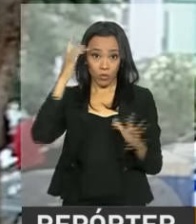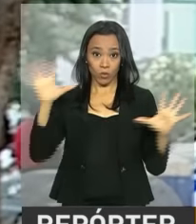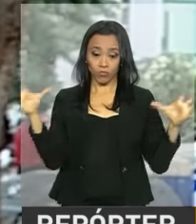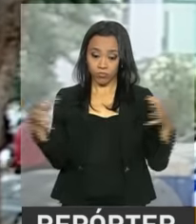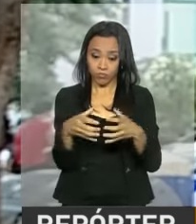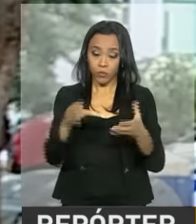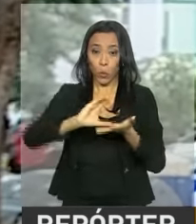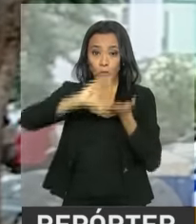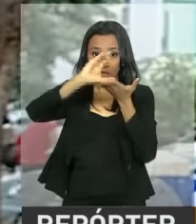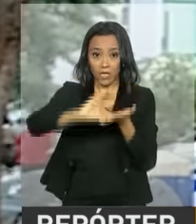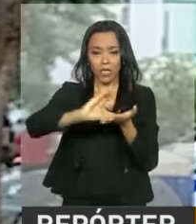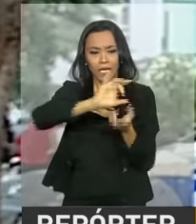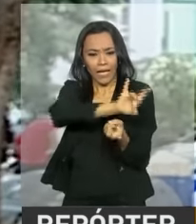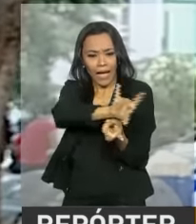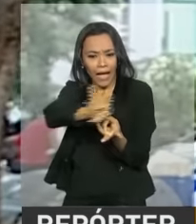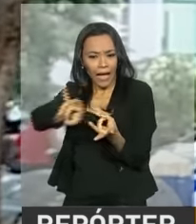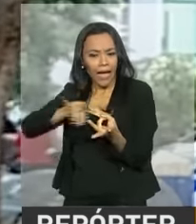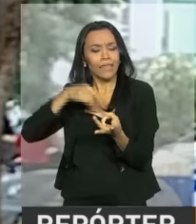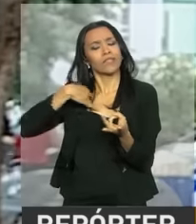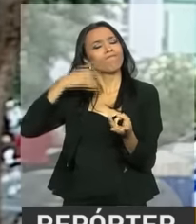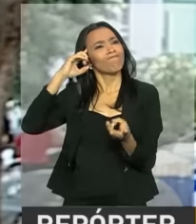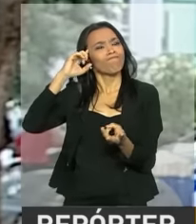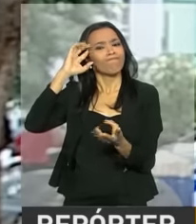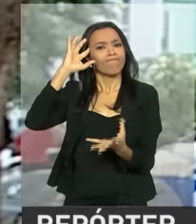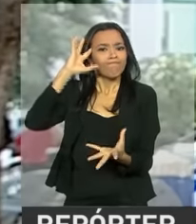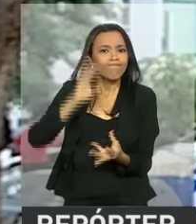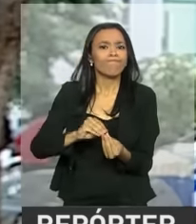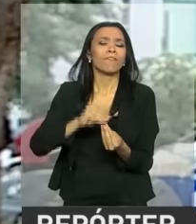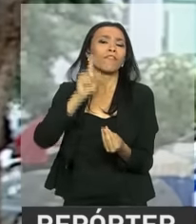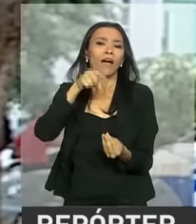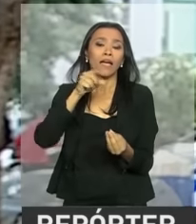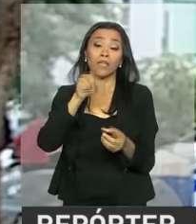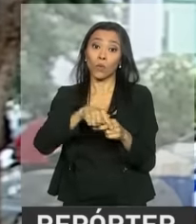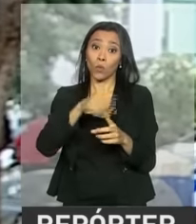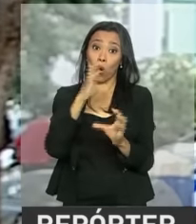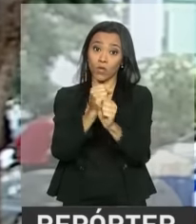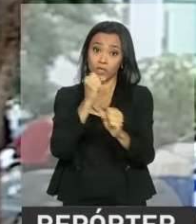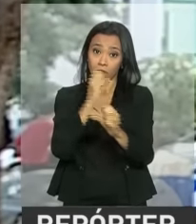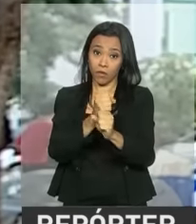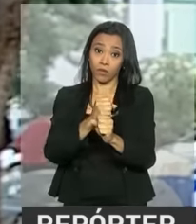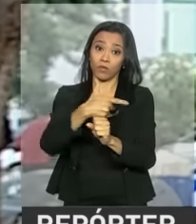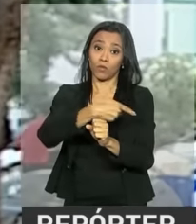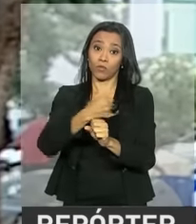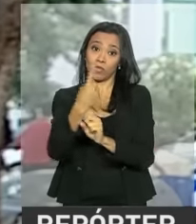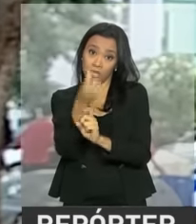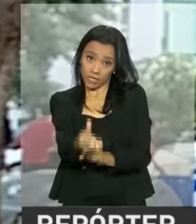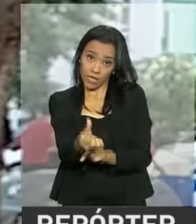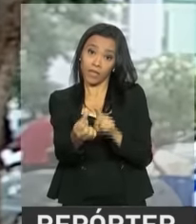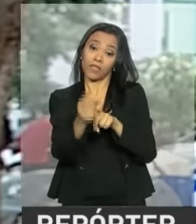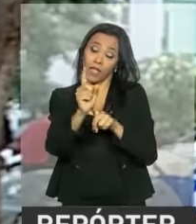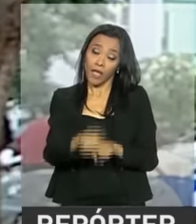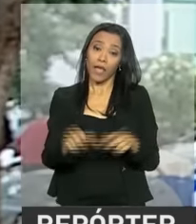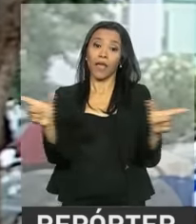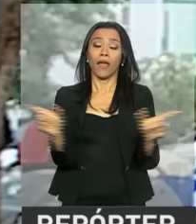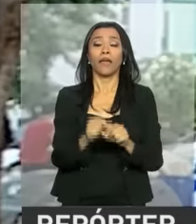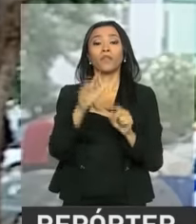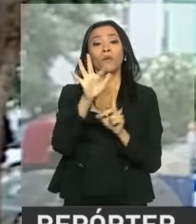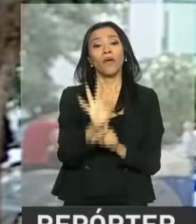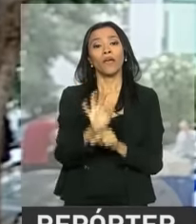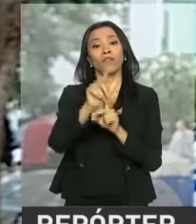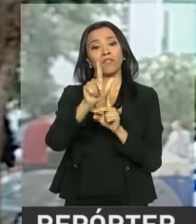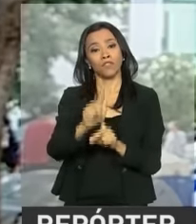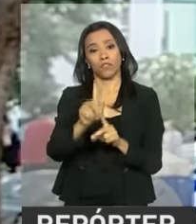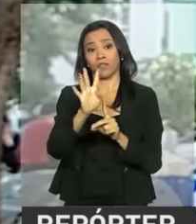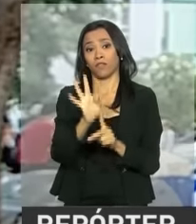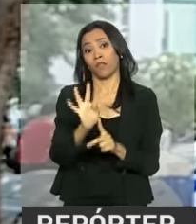decidir hoje o valor do orçamento para 2017 o conselho do fundo de garantia do tempo